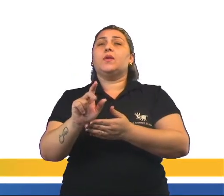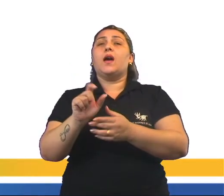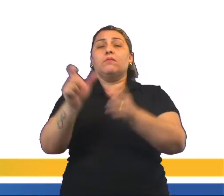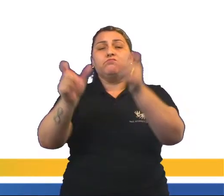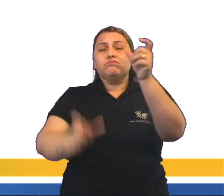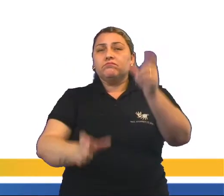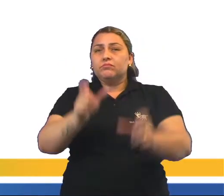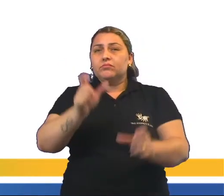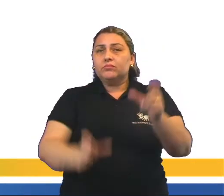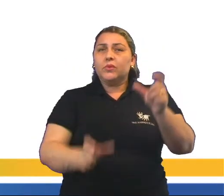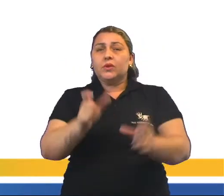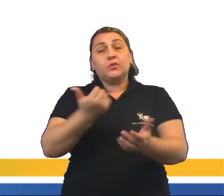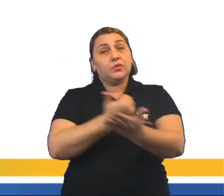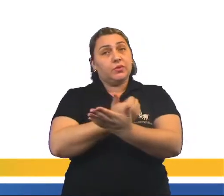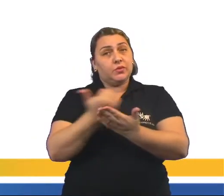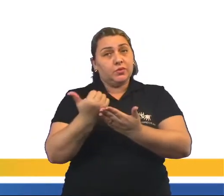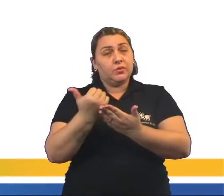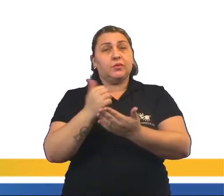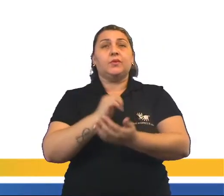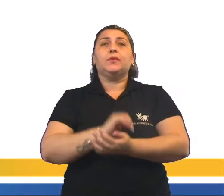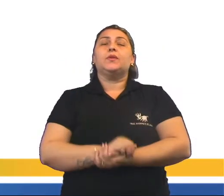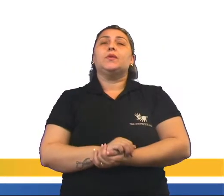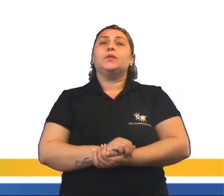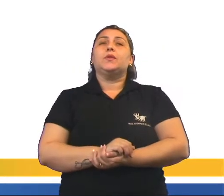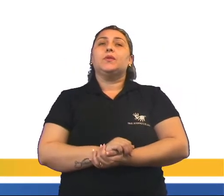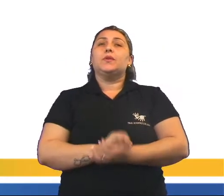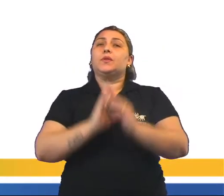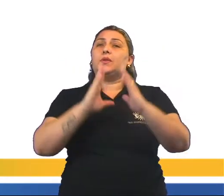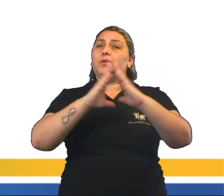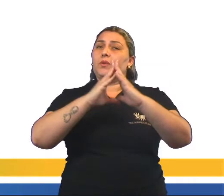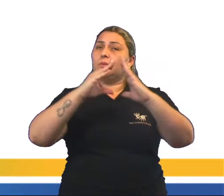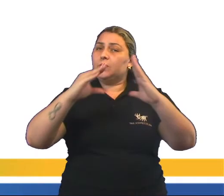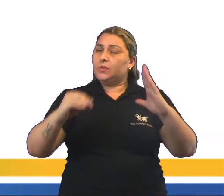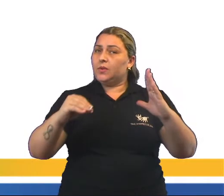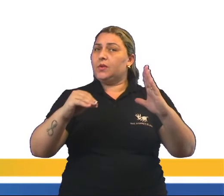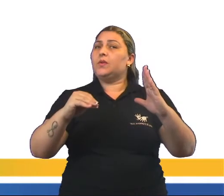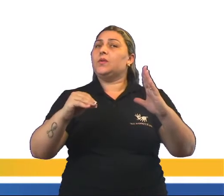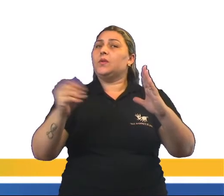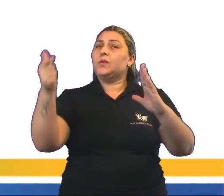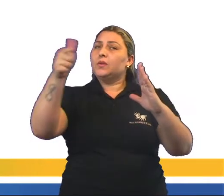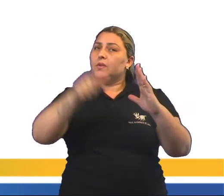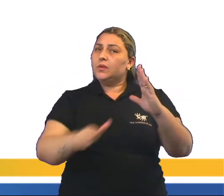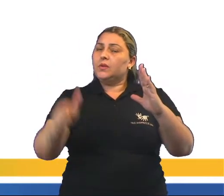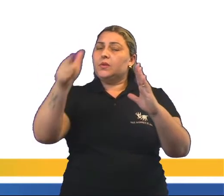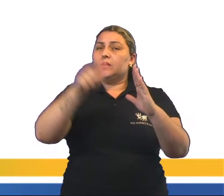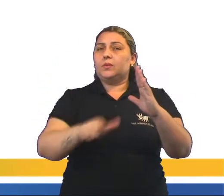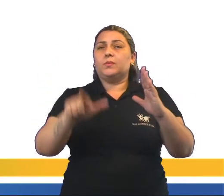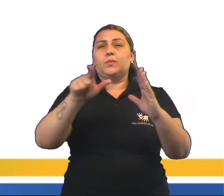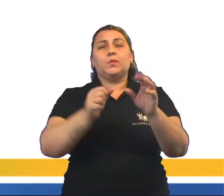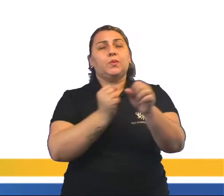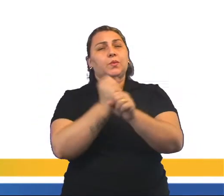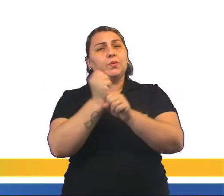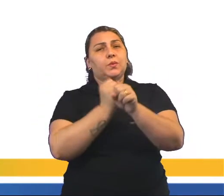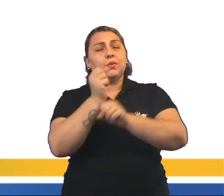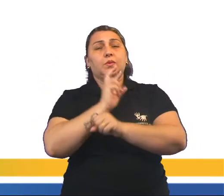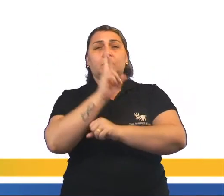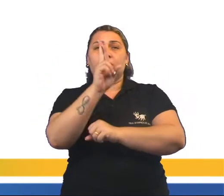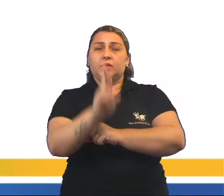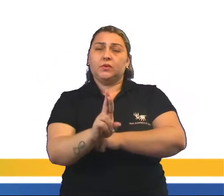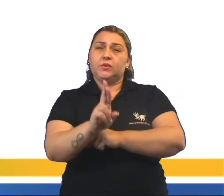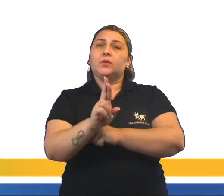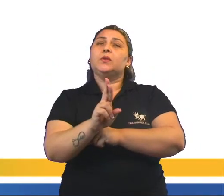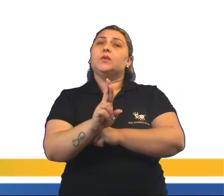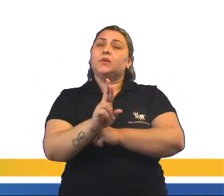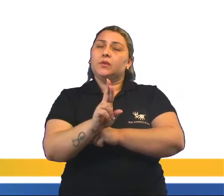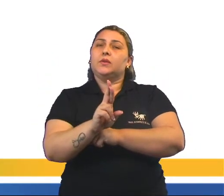ser humano e suas ações. De tal modo, esses modelos ou clichês foram se repetindo com o passar do tempo, né, resultando em